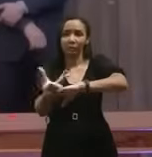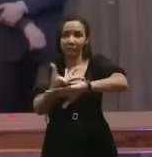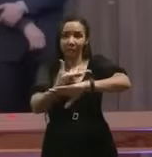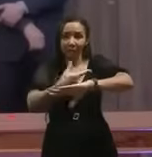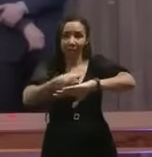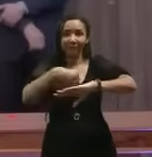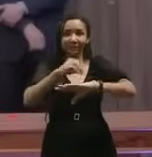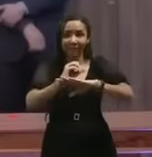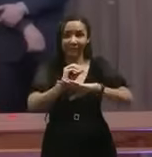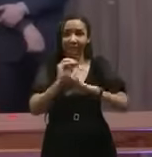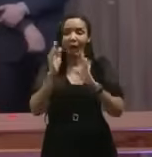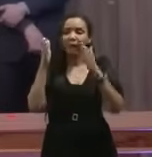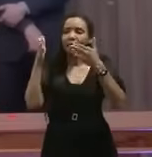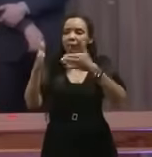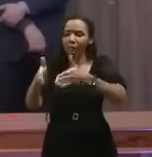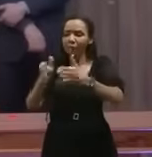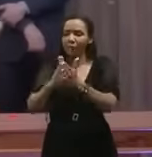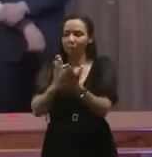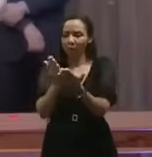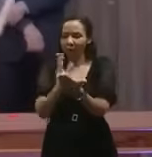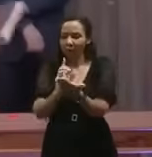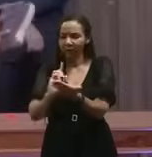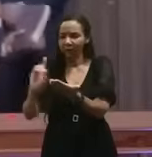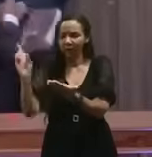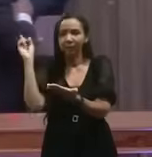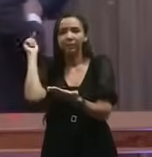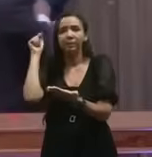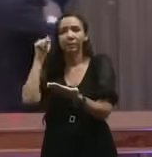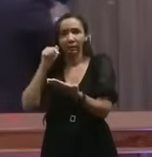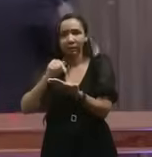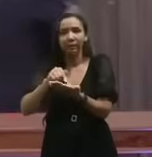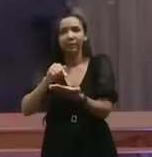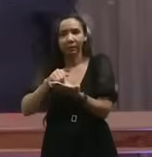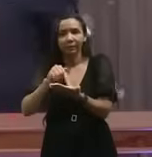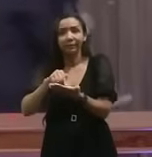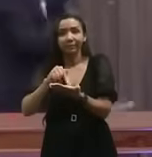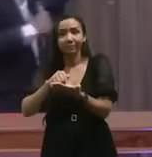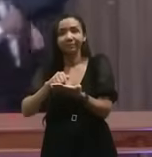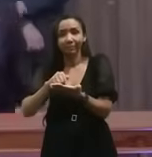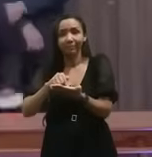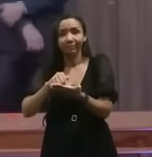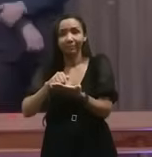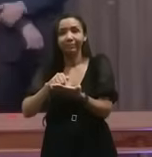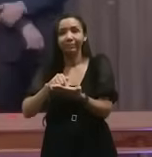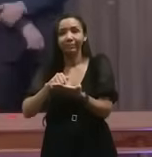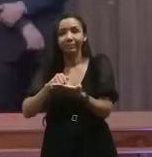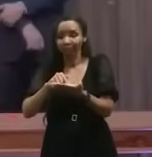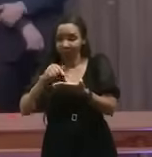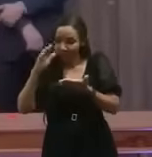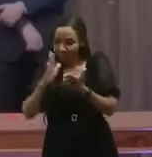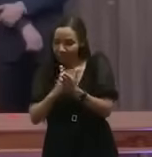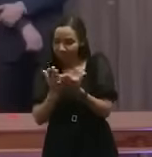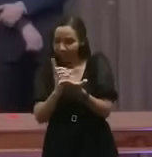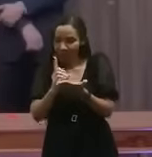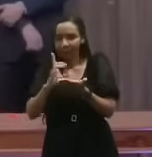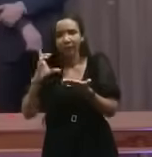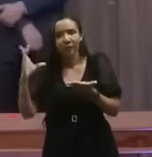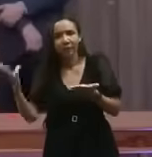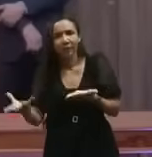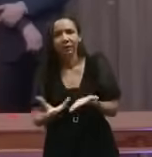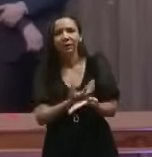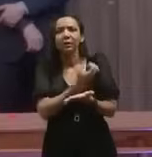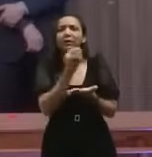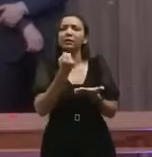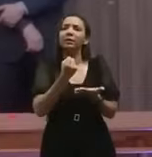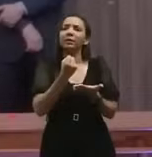salva você andar atrás de coisa sem ter a salvação não vai prestar para para nada eu vejo irmão eu vejo